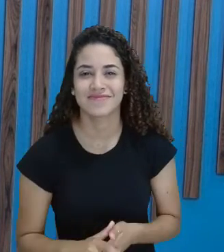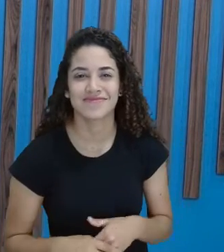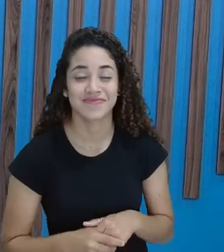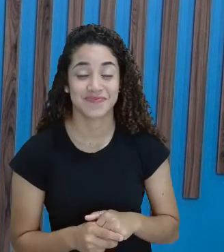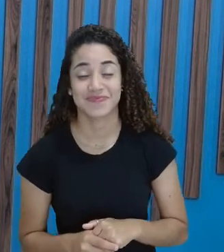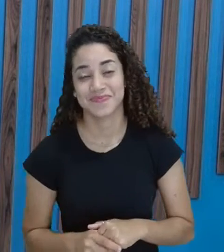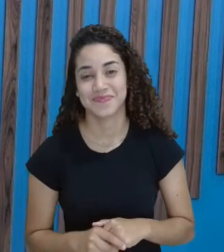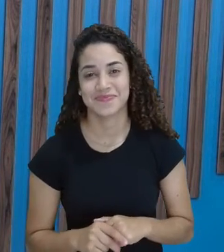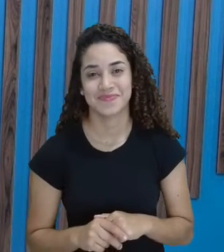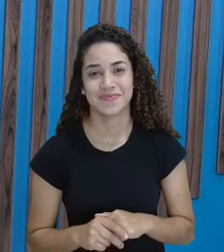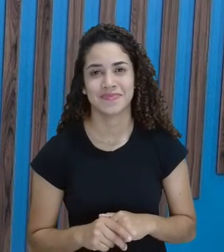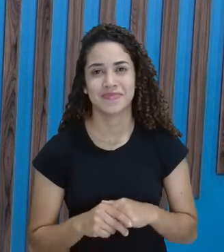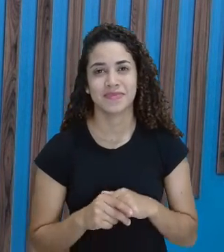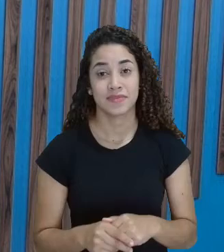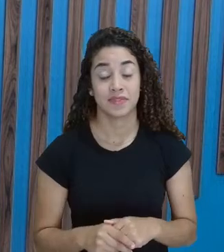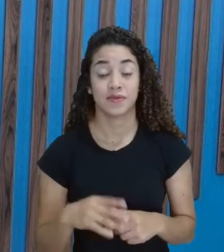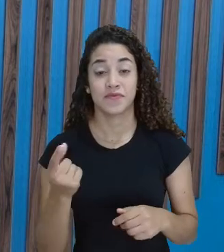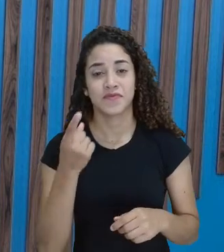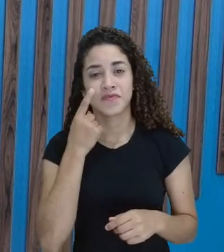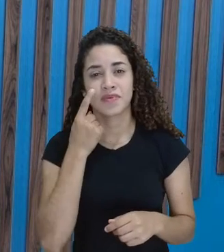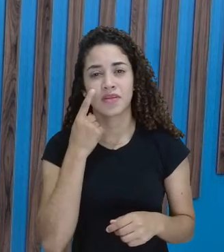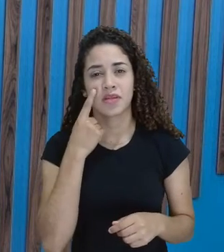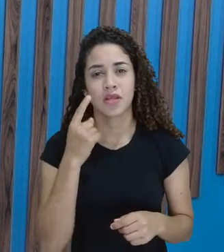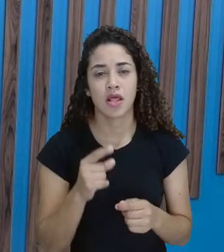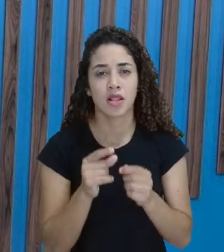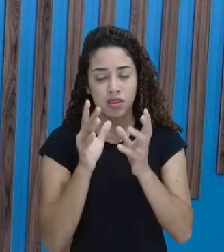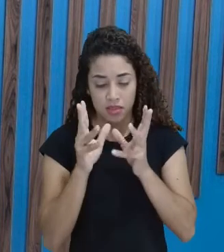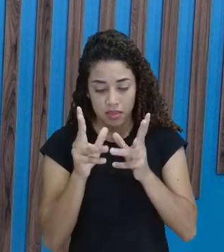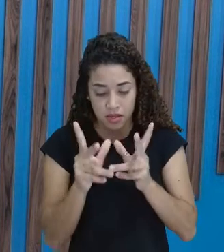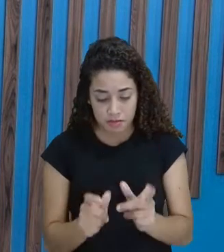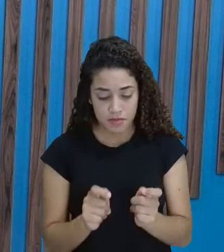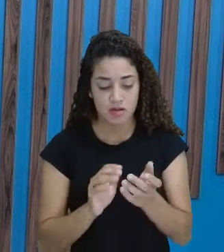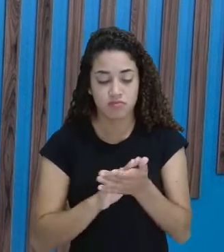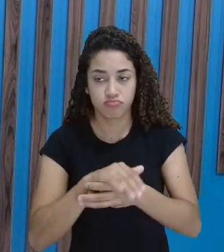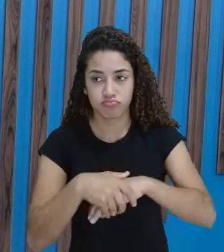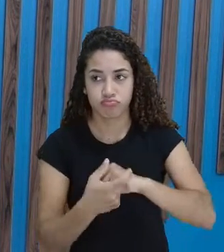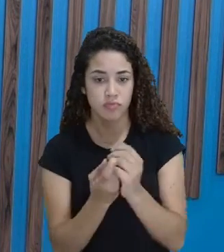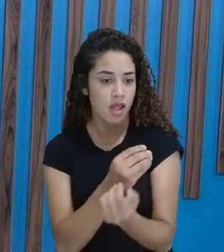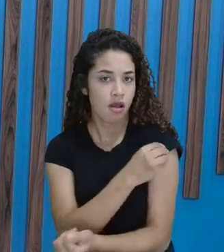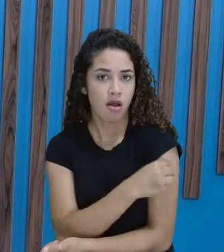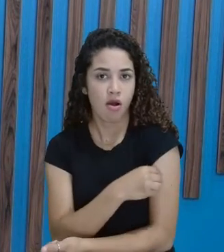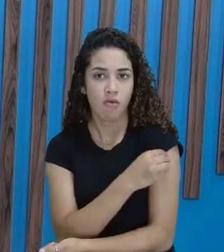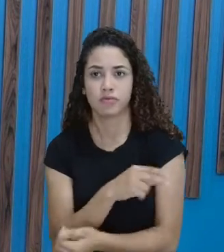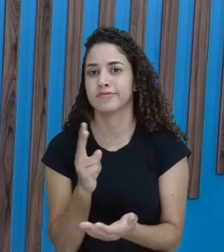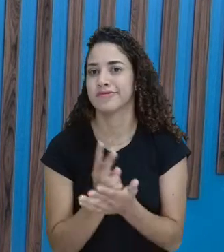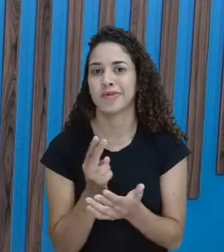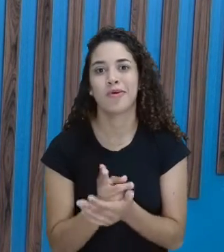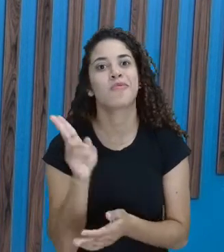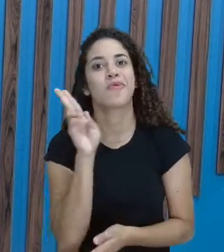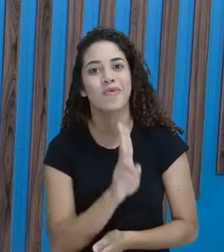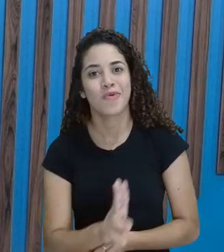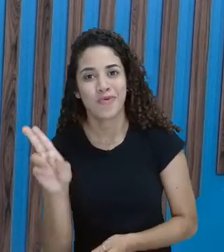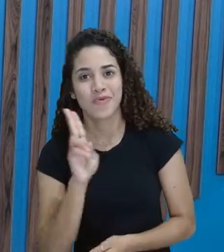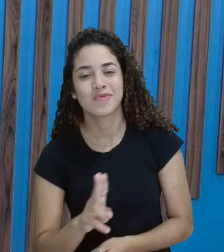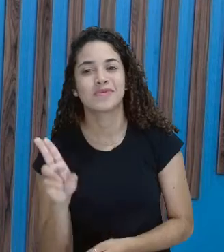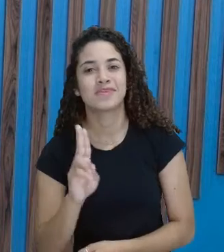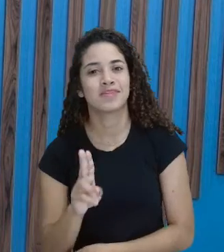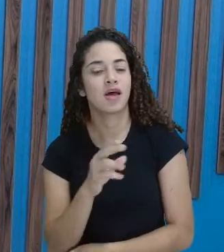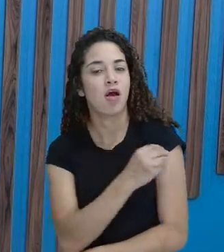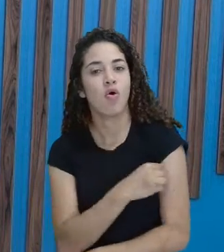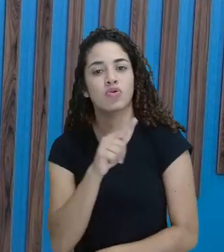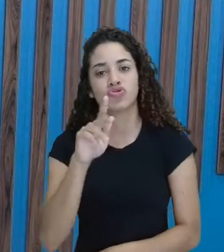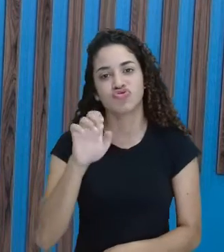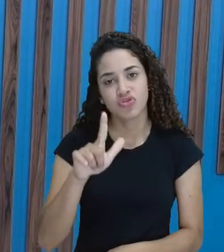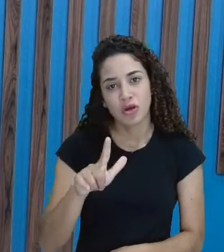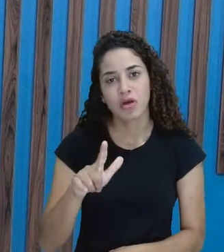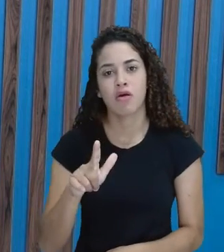mãos. Desinfetar suas mãos usando álcool em gel. A gente sempre usava álcool em gel, álcool 70.